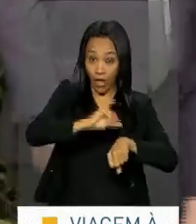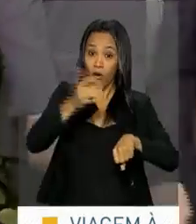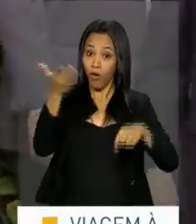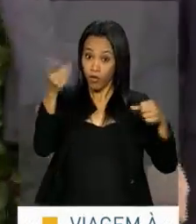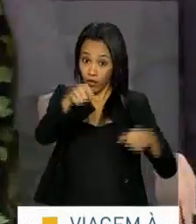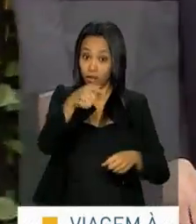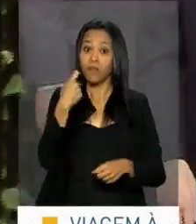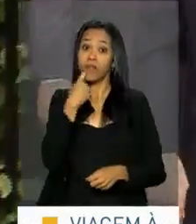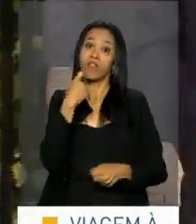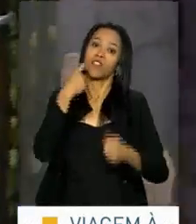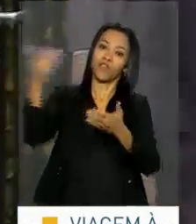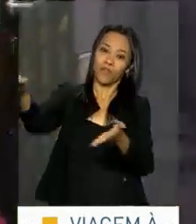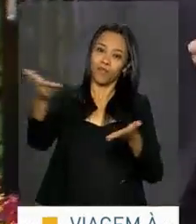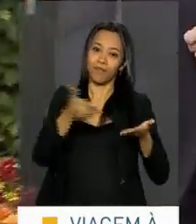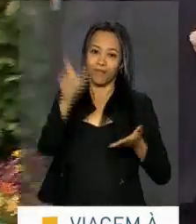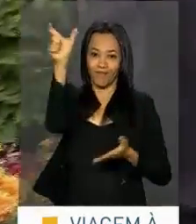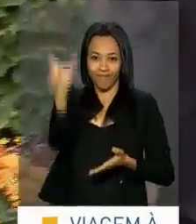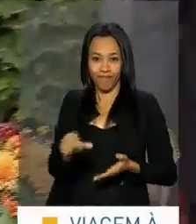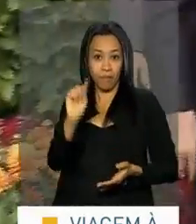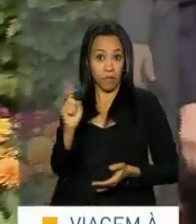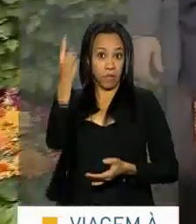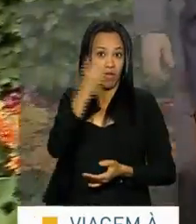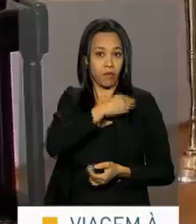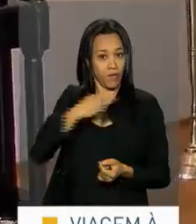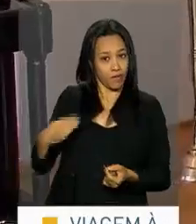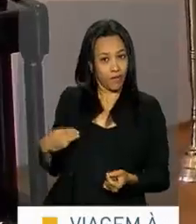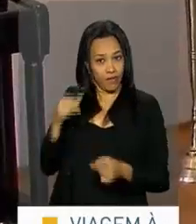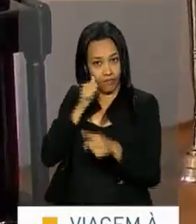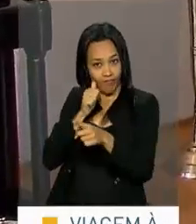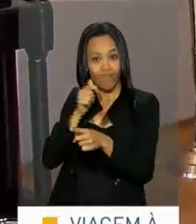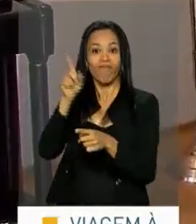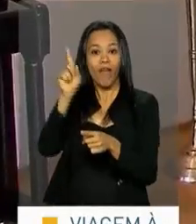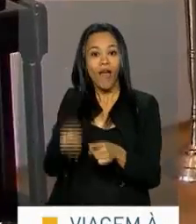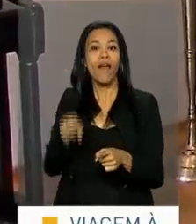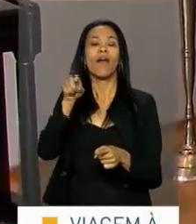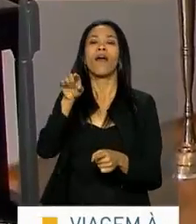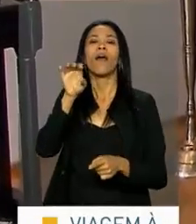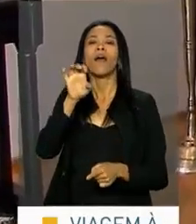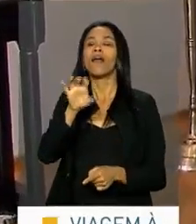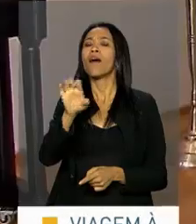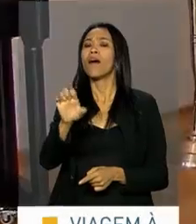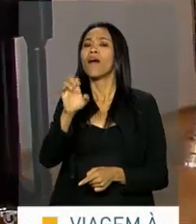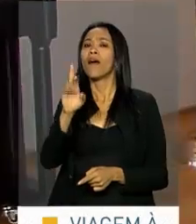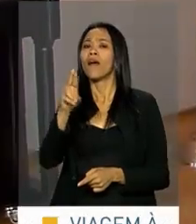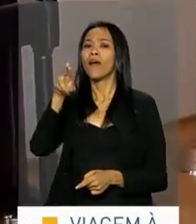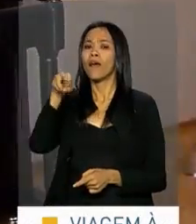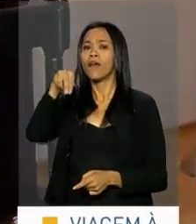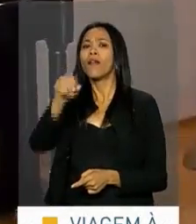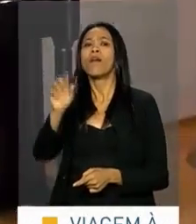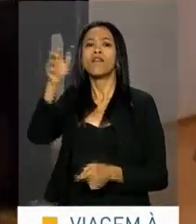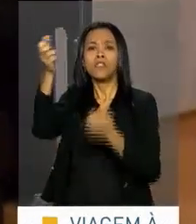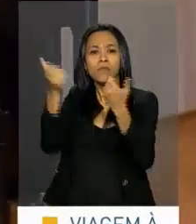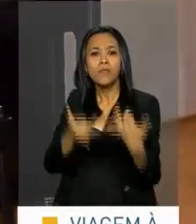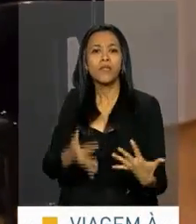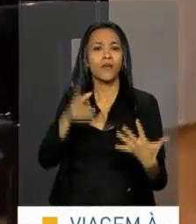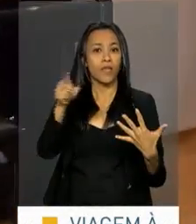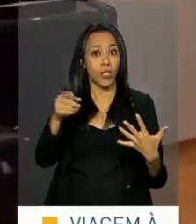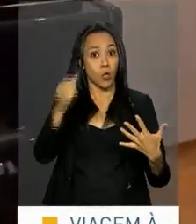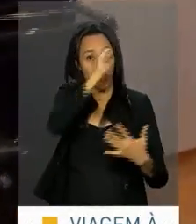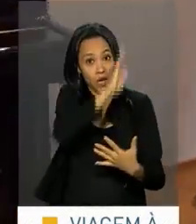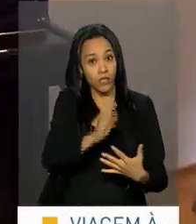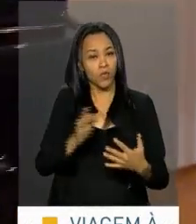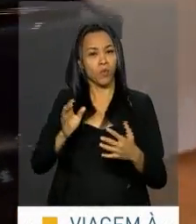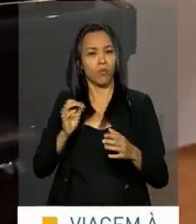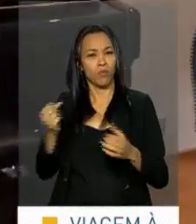nesta sexta-feira pela primeira-ministra. No encontro, Erna Solberg disse que a Noruega e o Brasil cooperam em várias áreas,